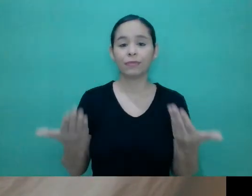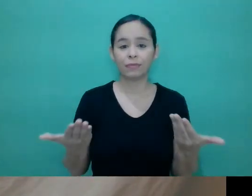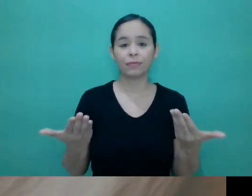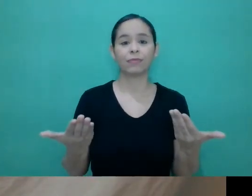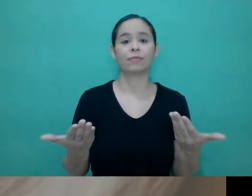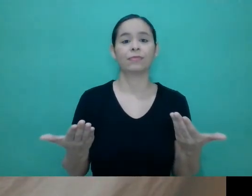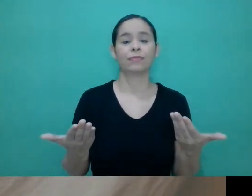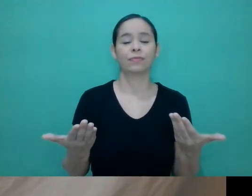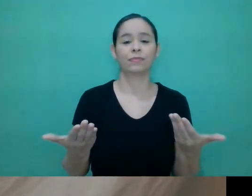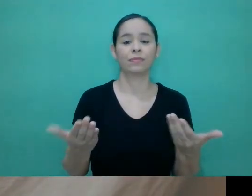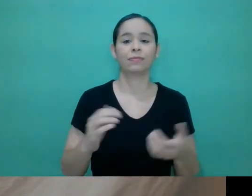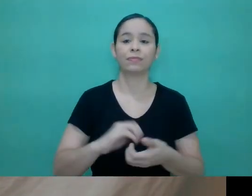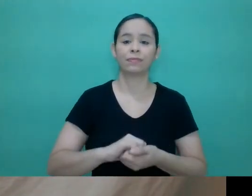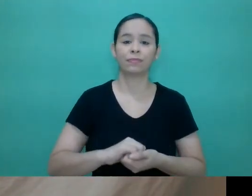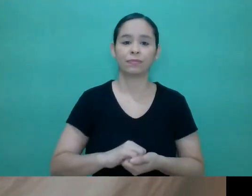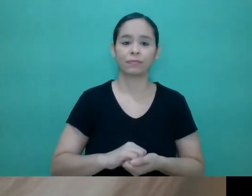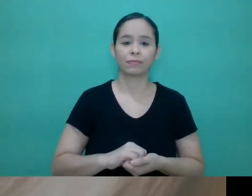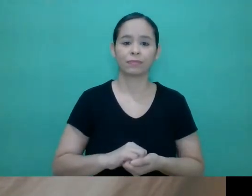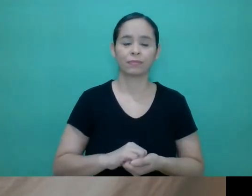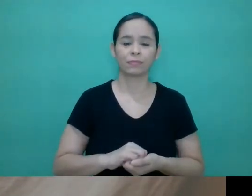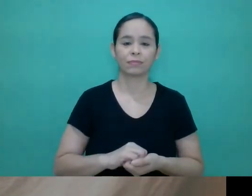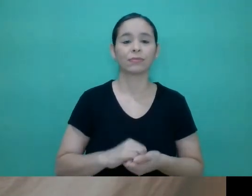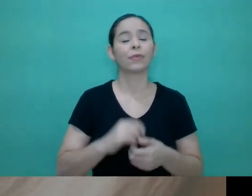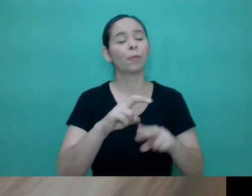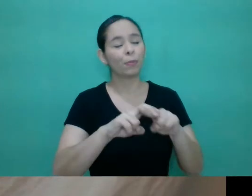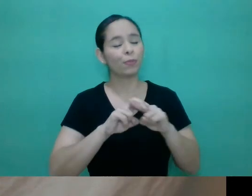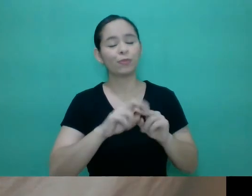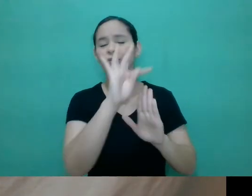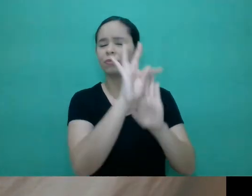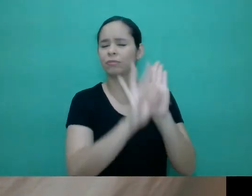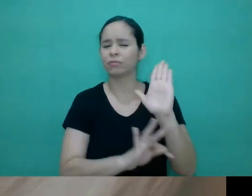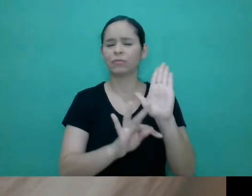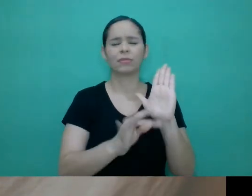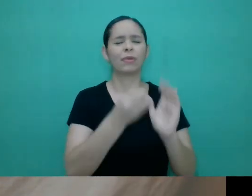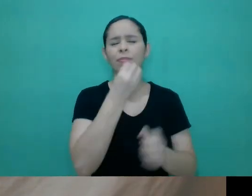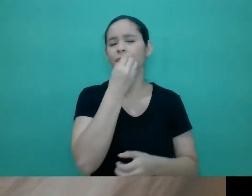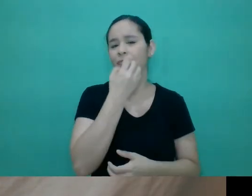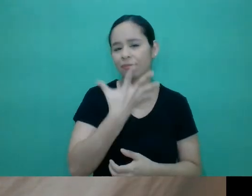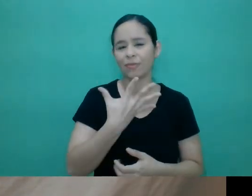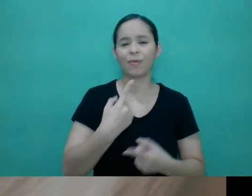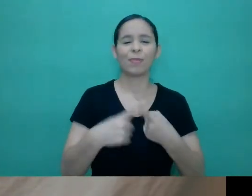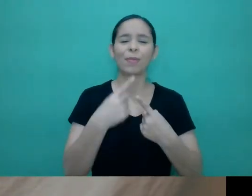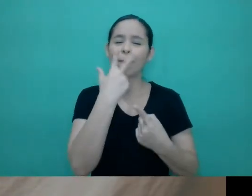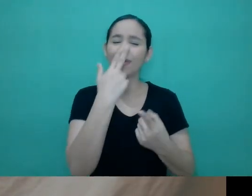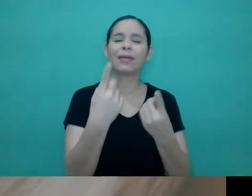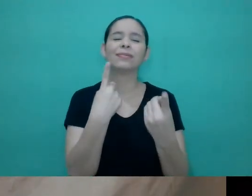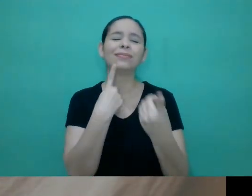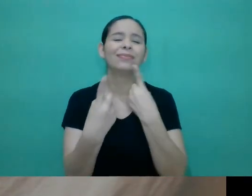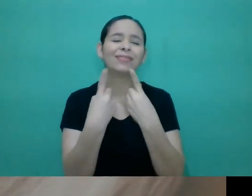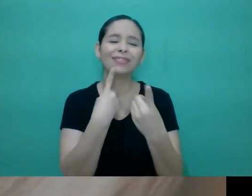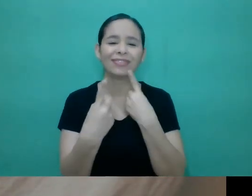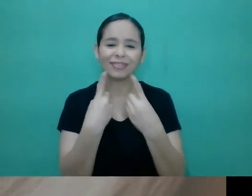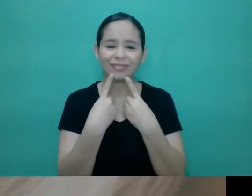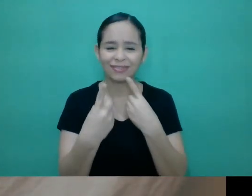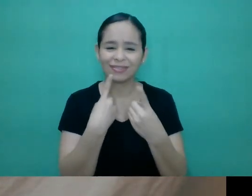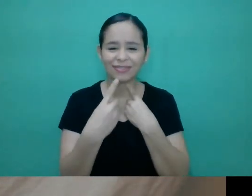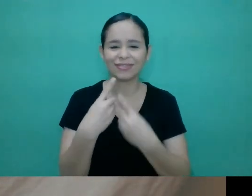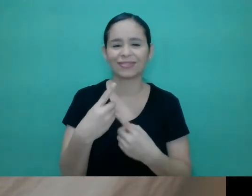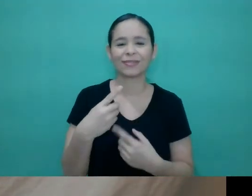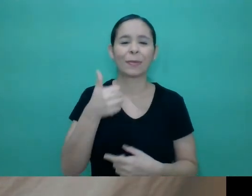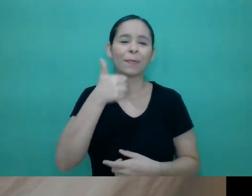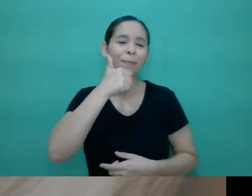né, justamente o ensaio é super interessante porque ele vai ser uma conversa, um diálogo entre filha e mãe,